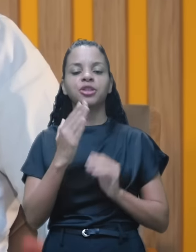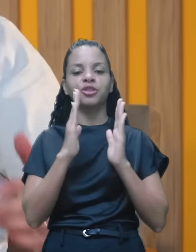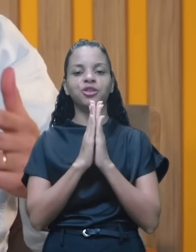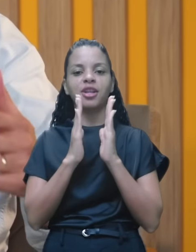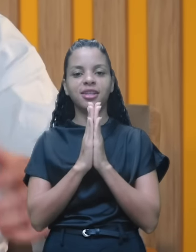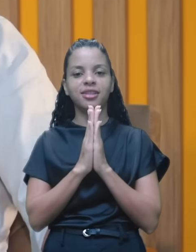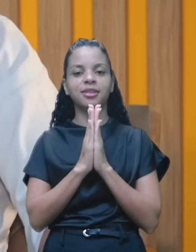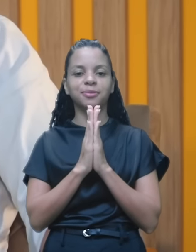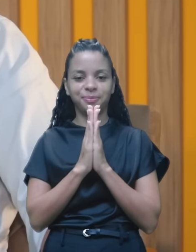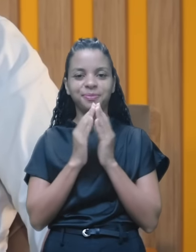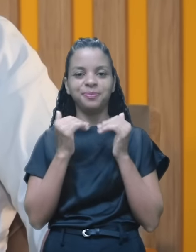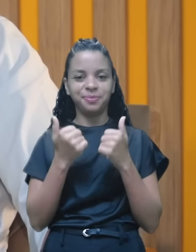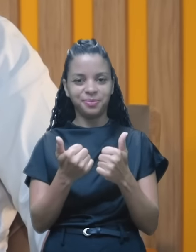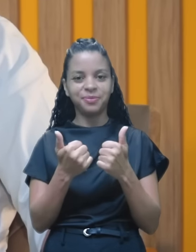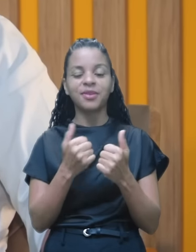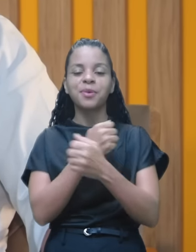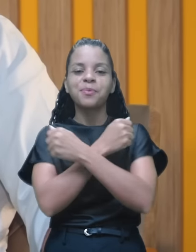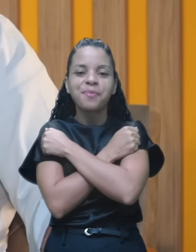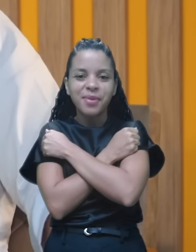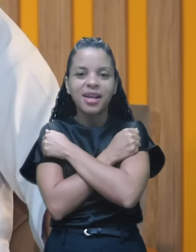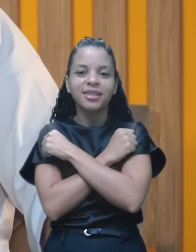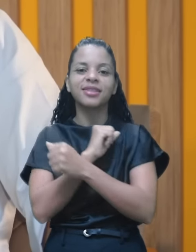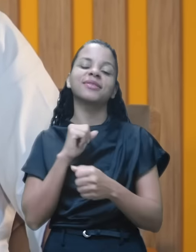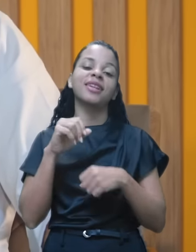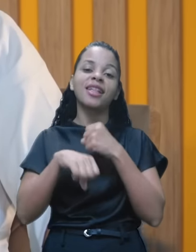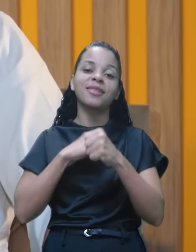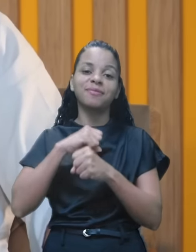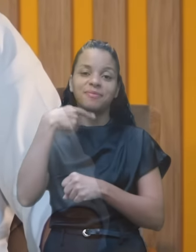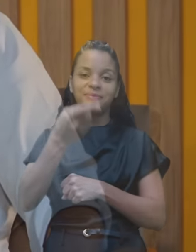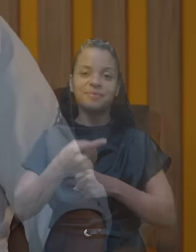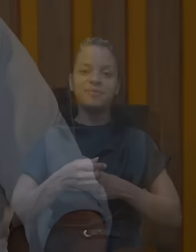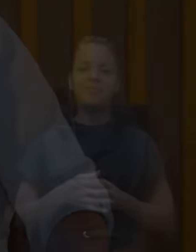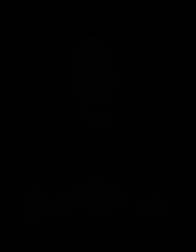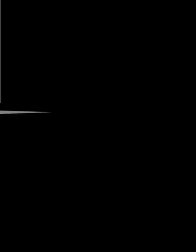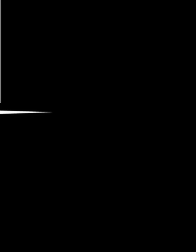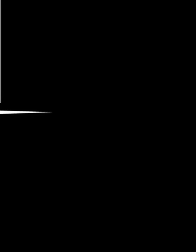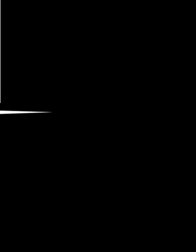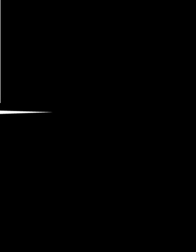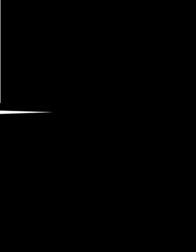oração para que possamos juntos orar pelo que você pede. Um abraço e até a próxima lição.